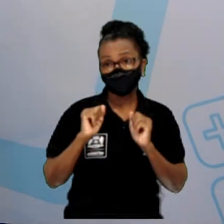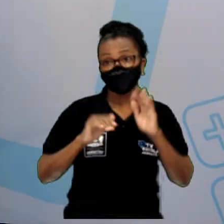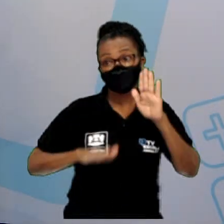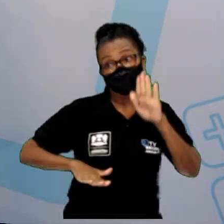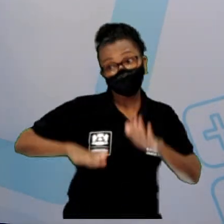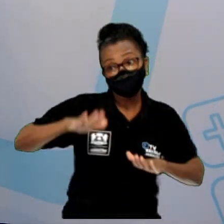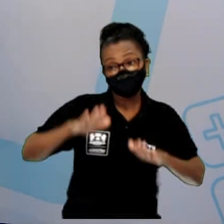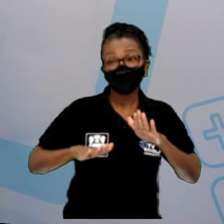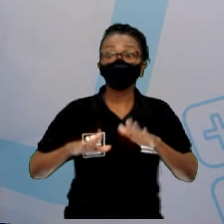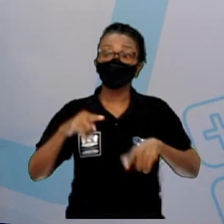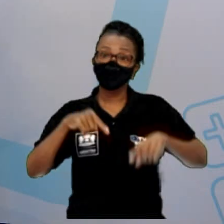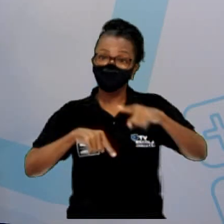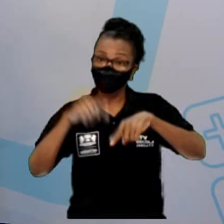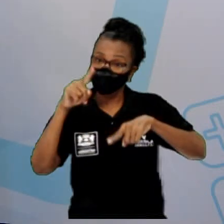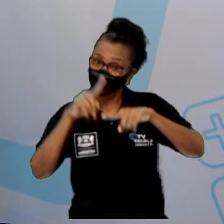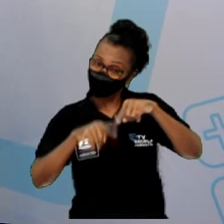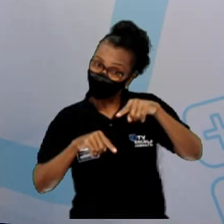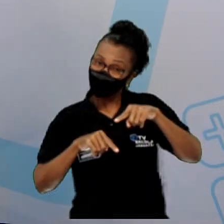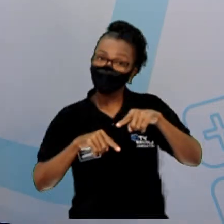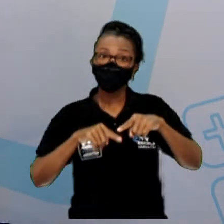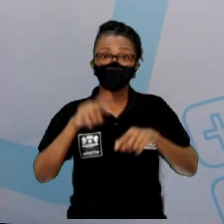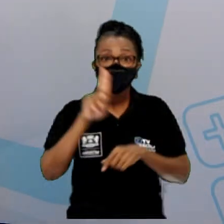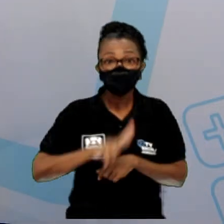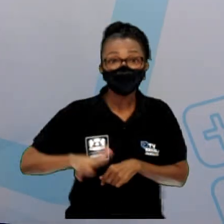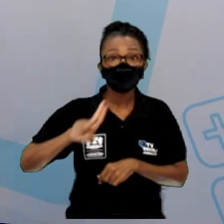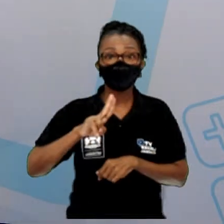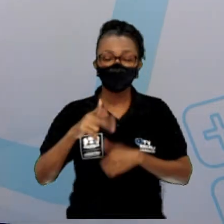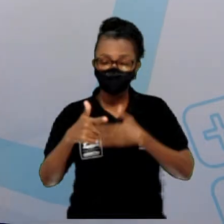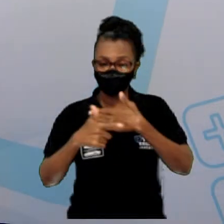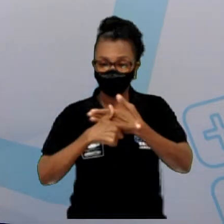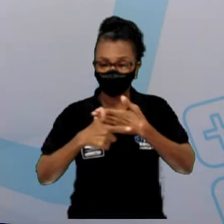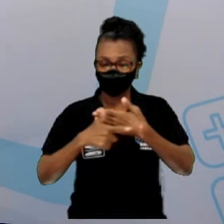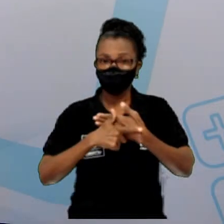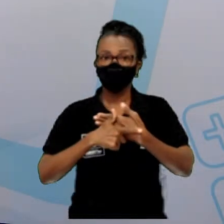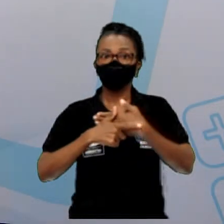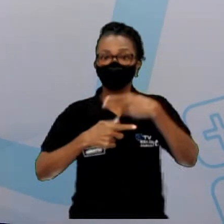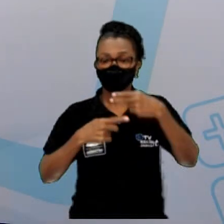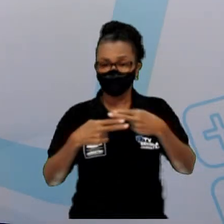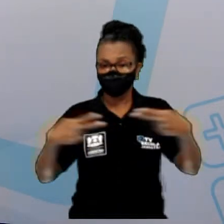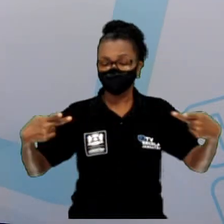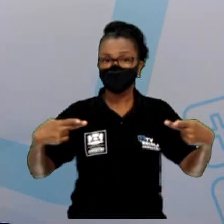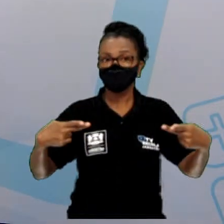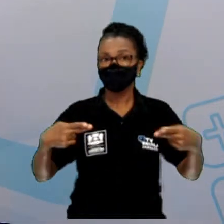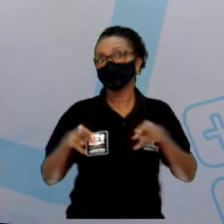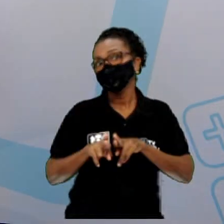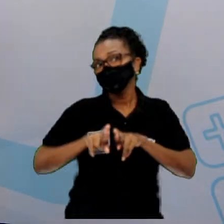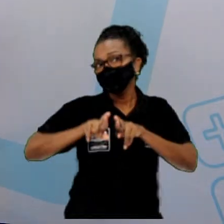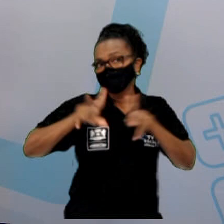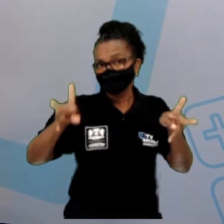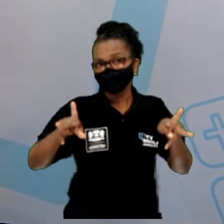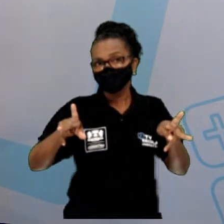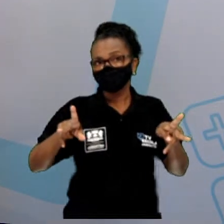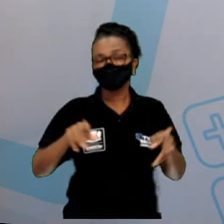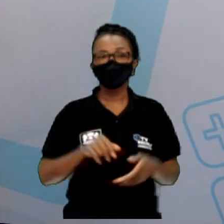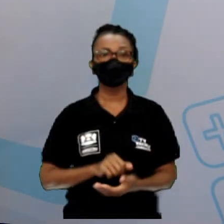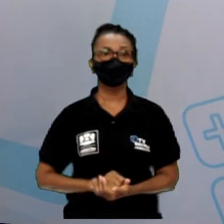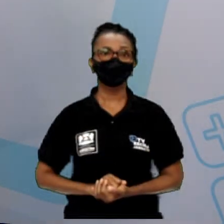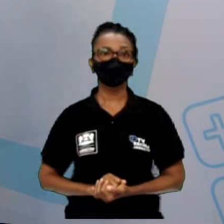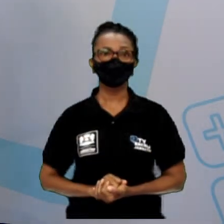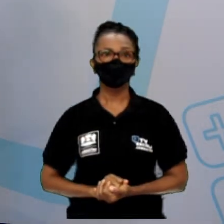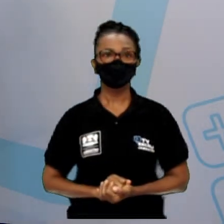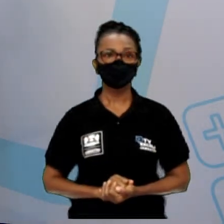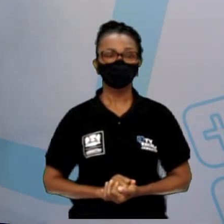gente utilizar, as funções dos objetos elas vão ser diferenciadas. Vamos